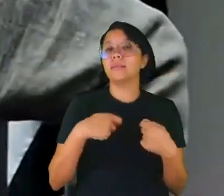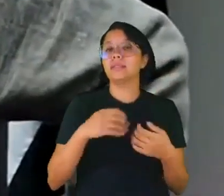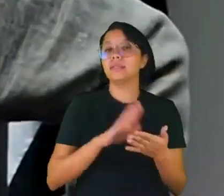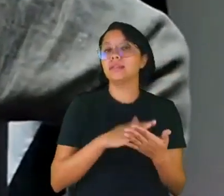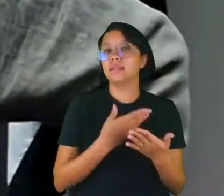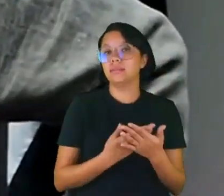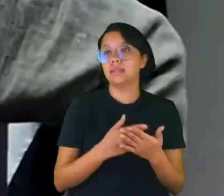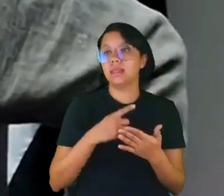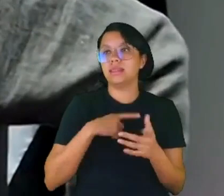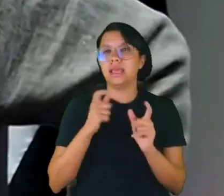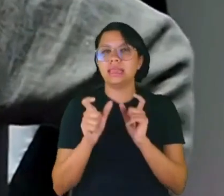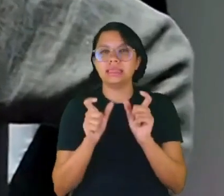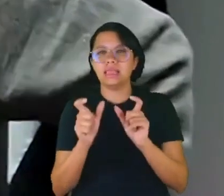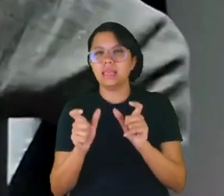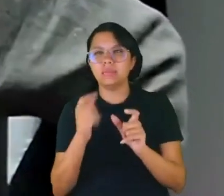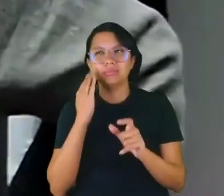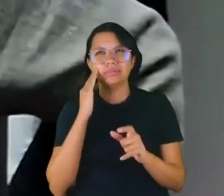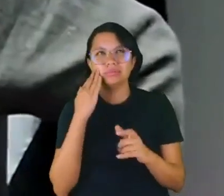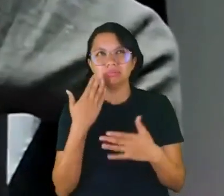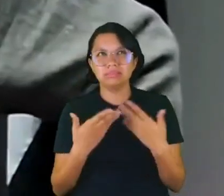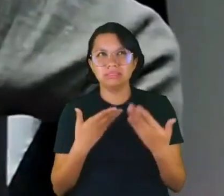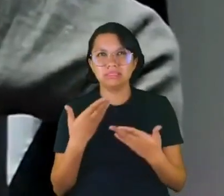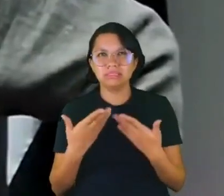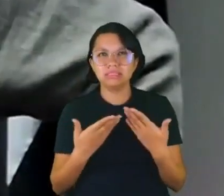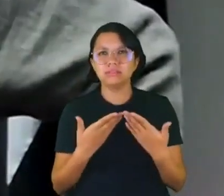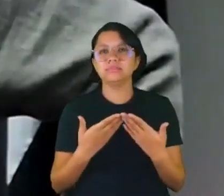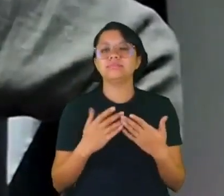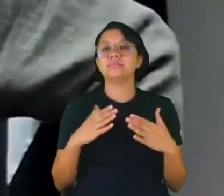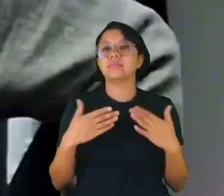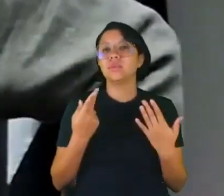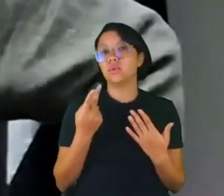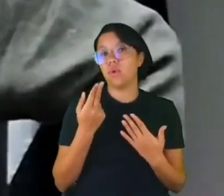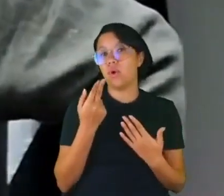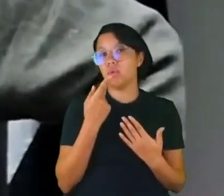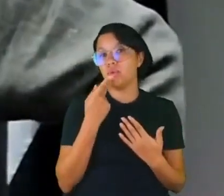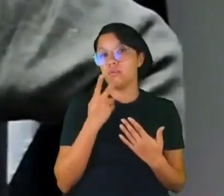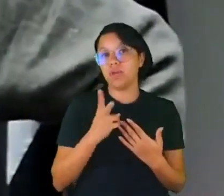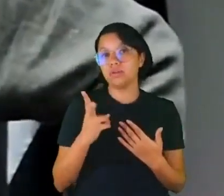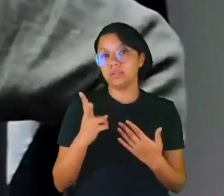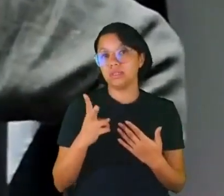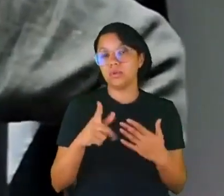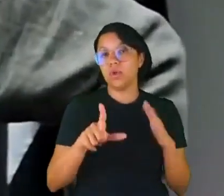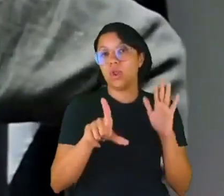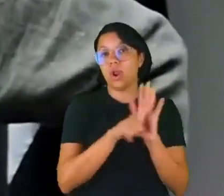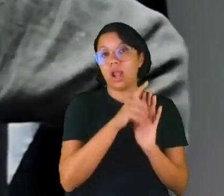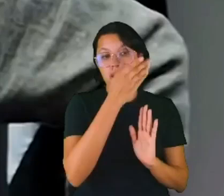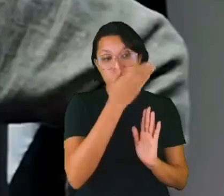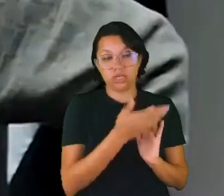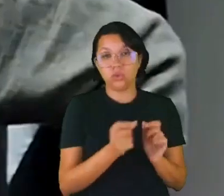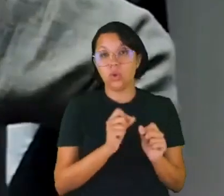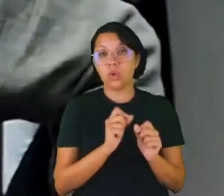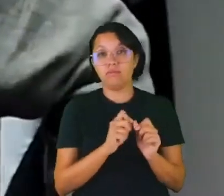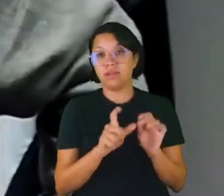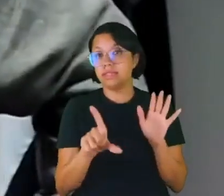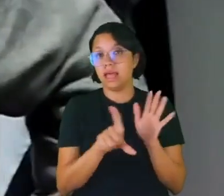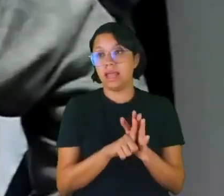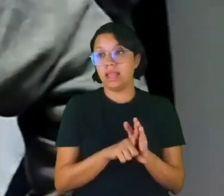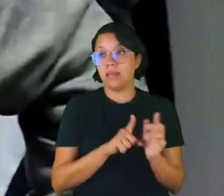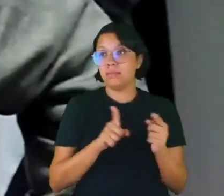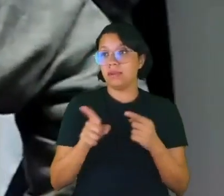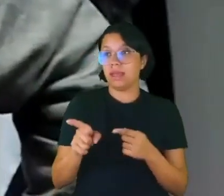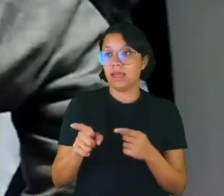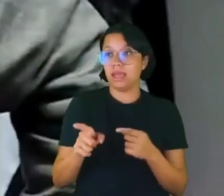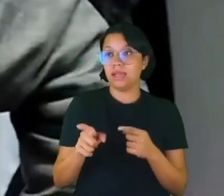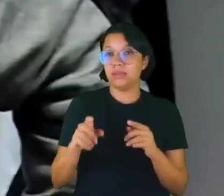tem termos que não se entende. E, como eu digo sempre, né, o legislador faz a lei e para ele não tem embaixo